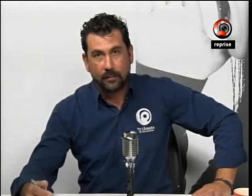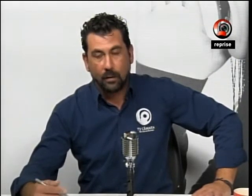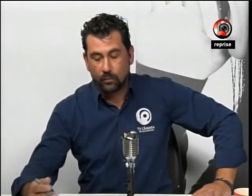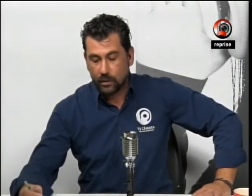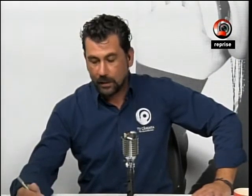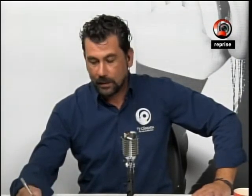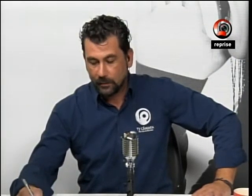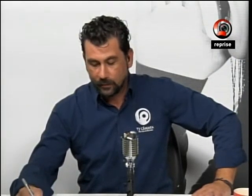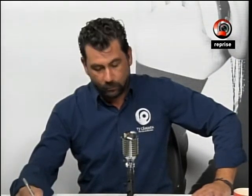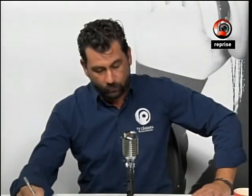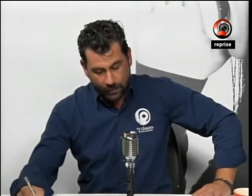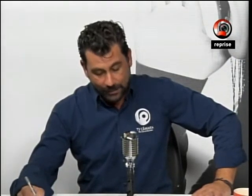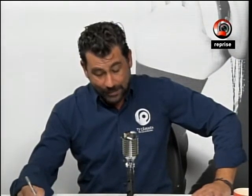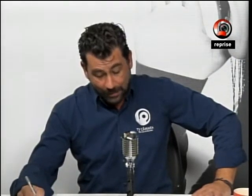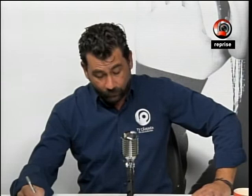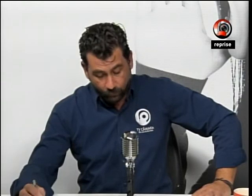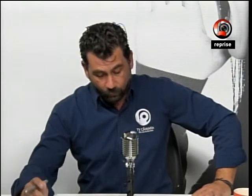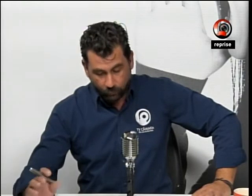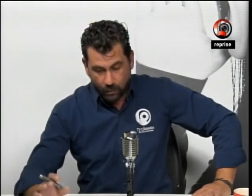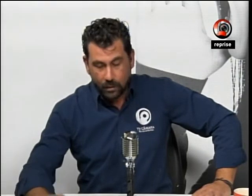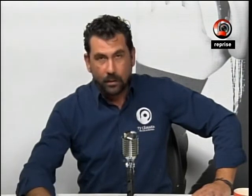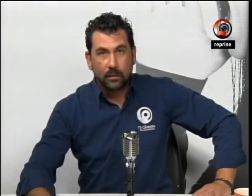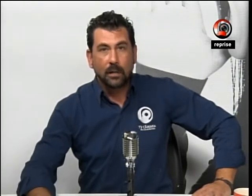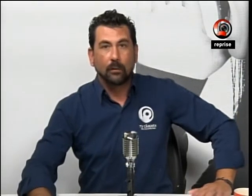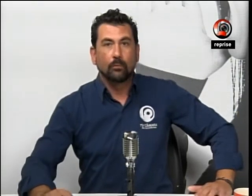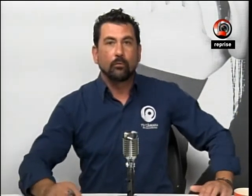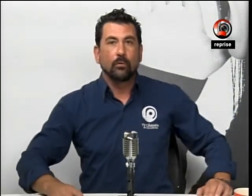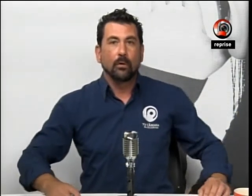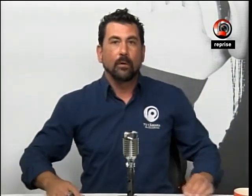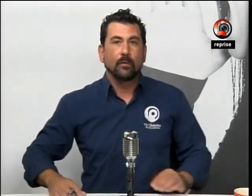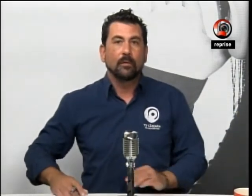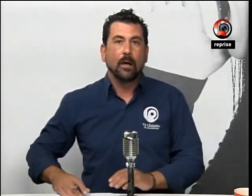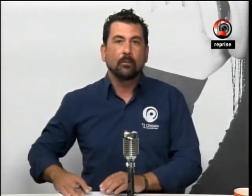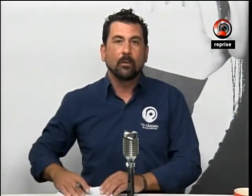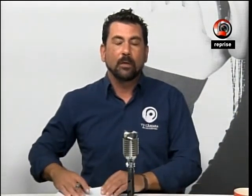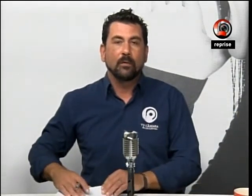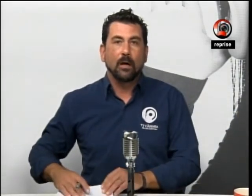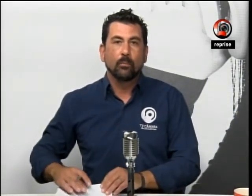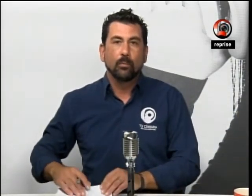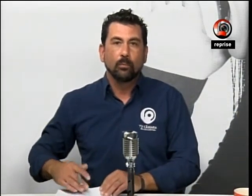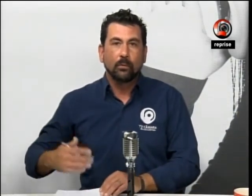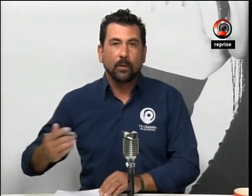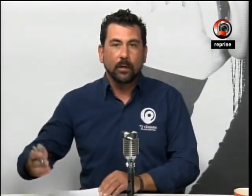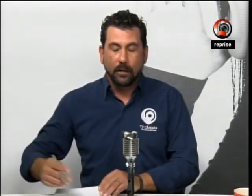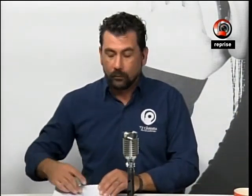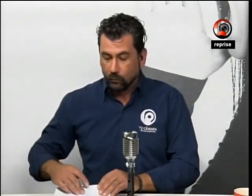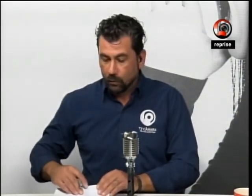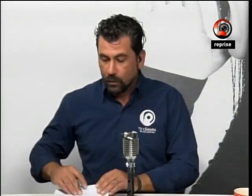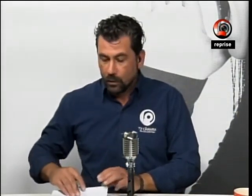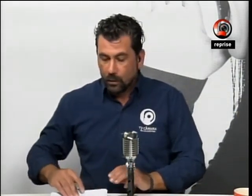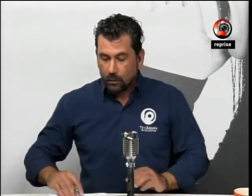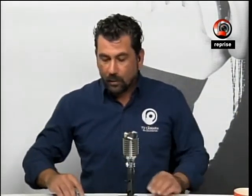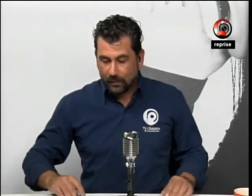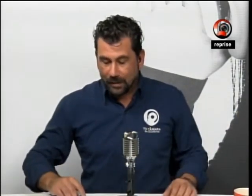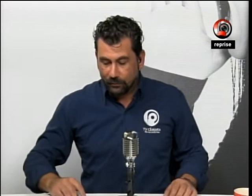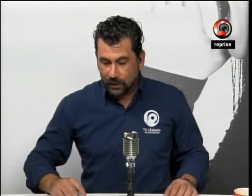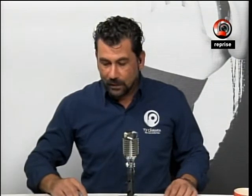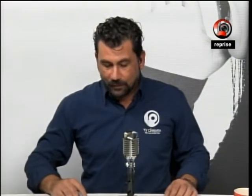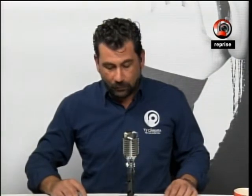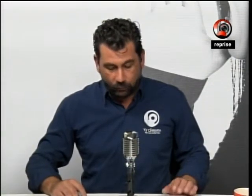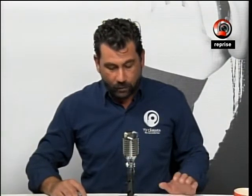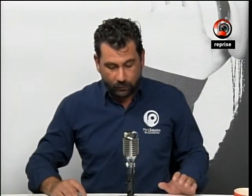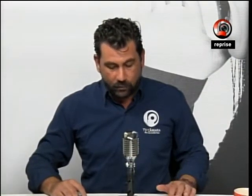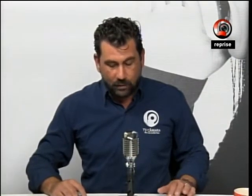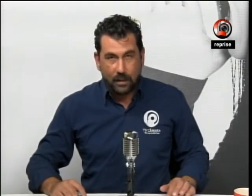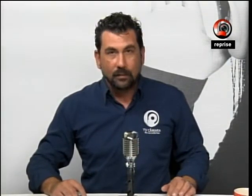a saúde aí analisando os cadastros, denunciou esses casos ao Ministério Público, que ingressou com as